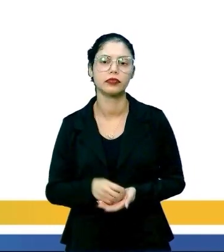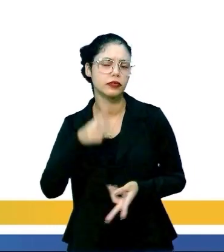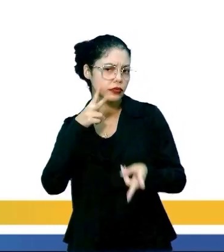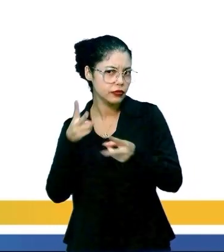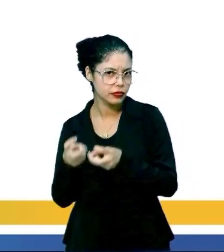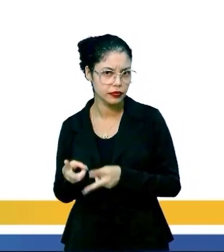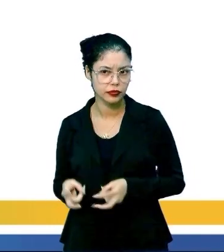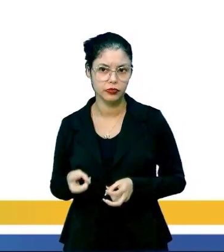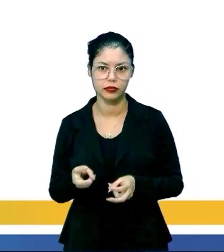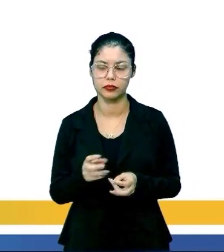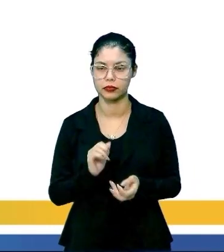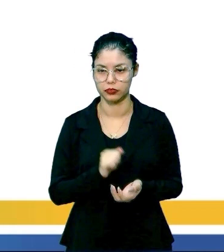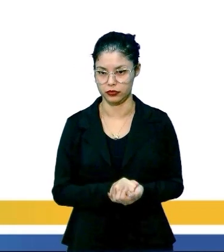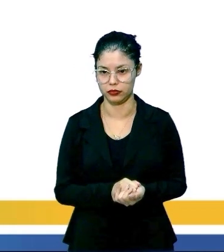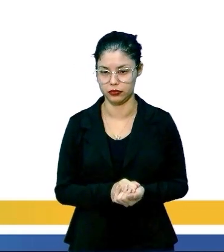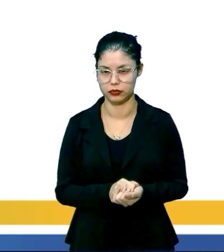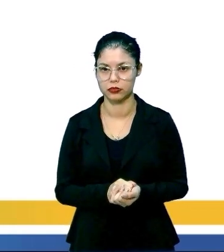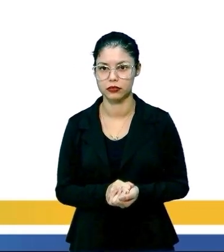injetora.